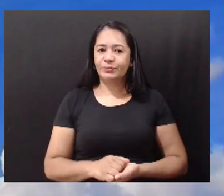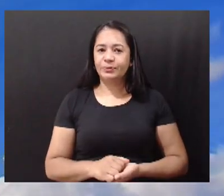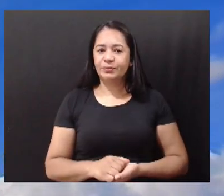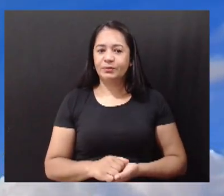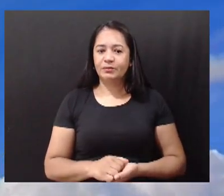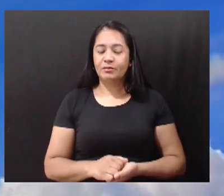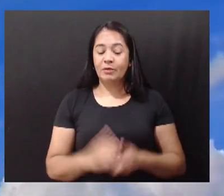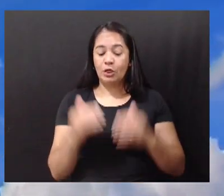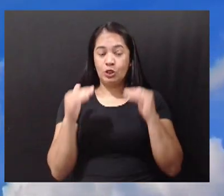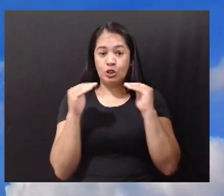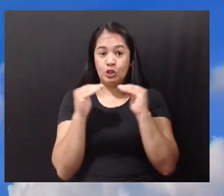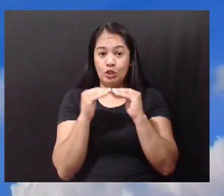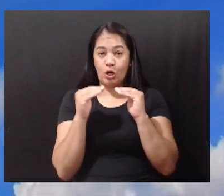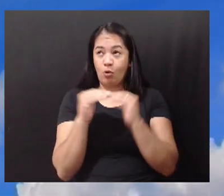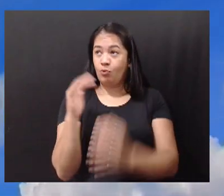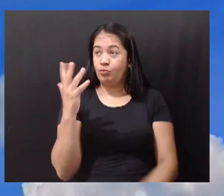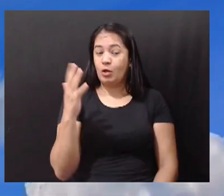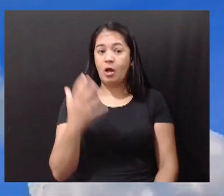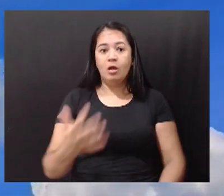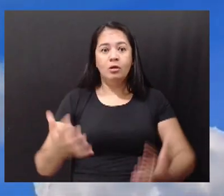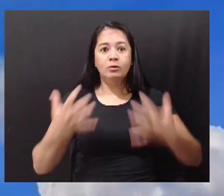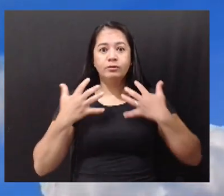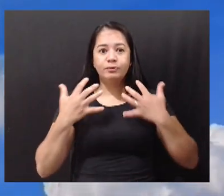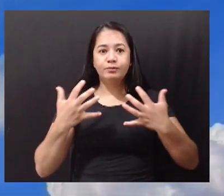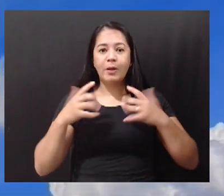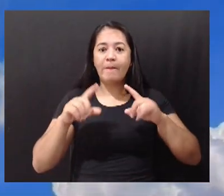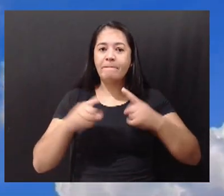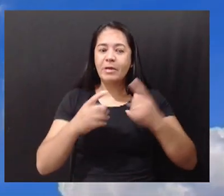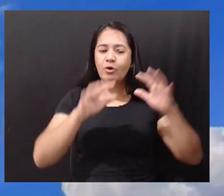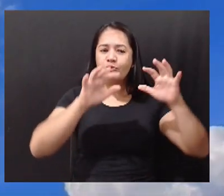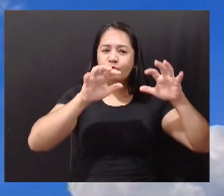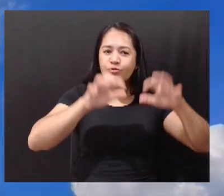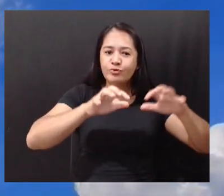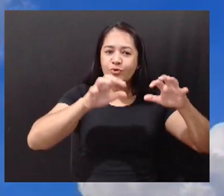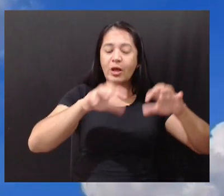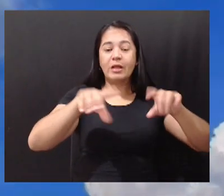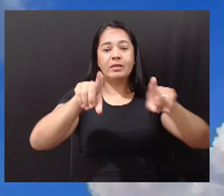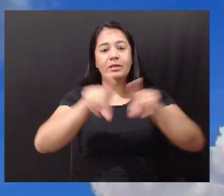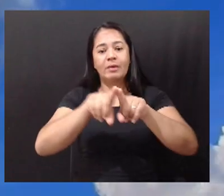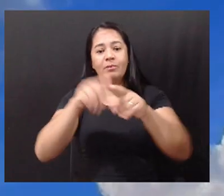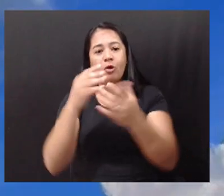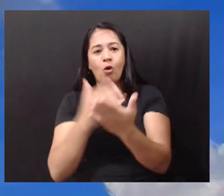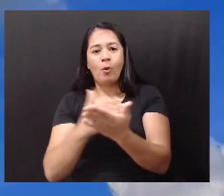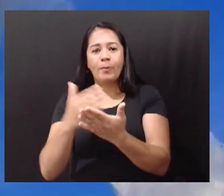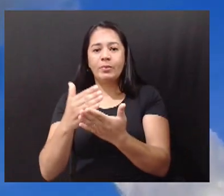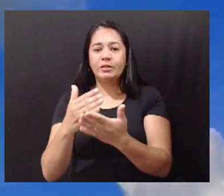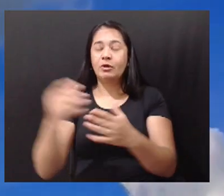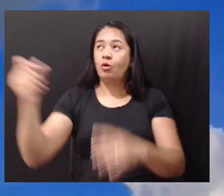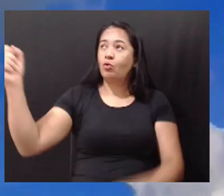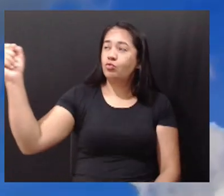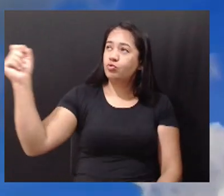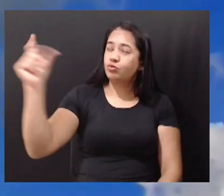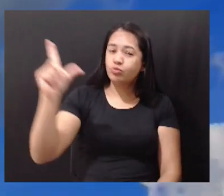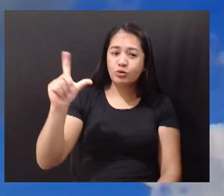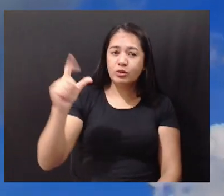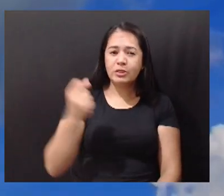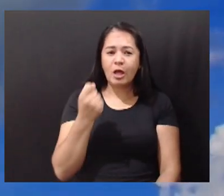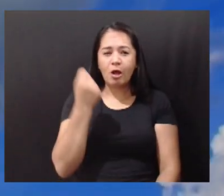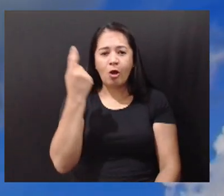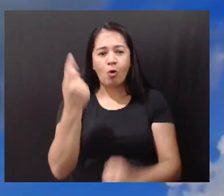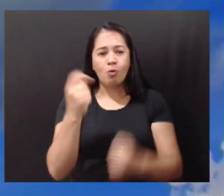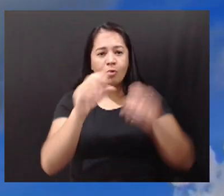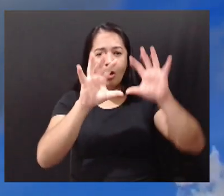previsão, o calor, claro, ganha força, mas a chuva também. O dia começou com um solzinho, né, e algumas nuvens agora de